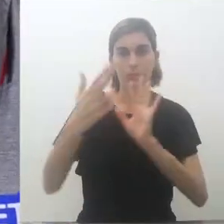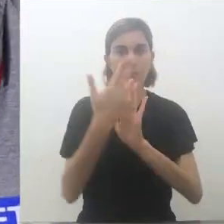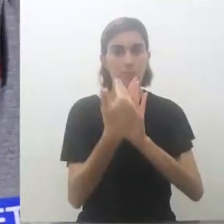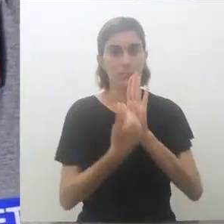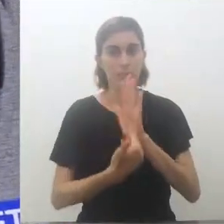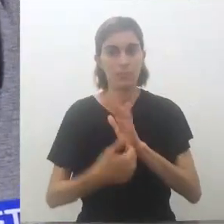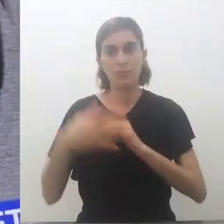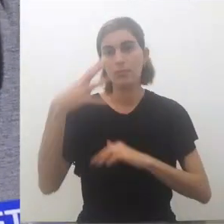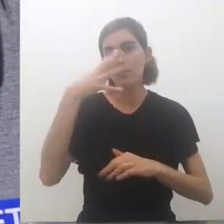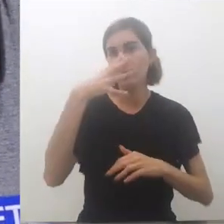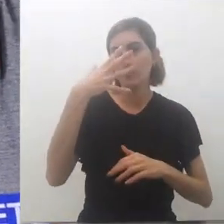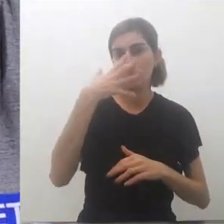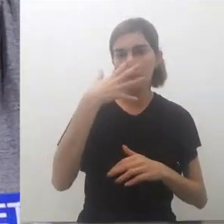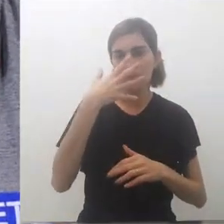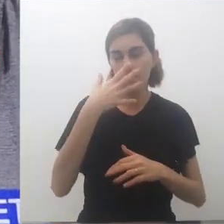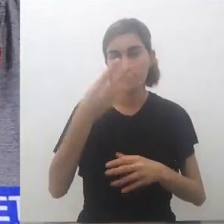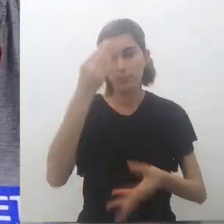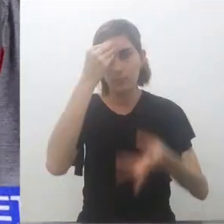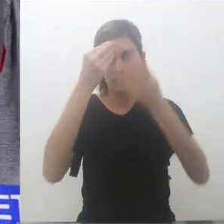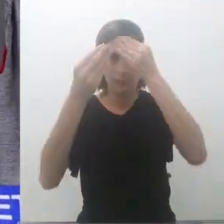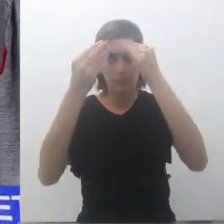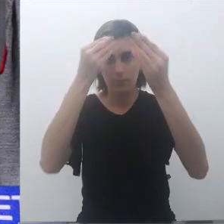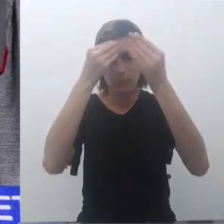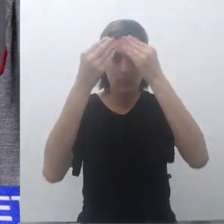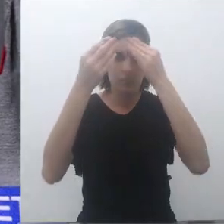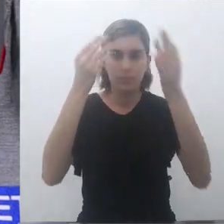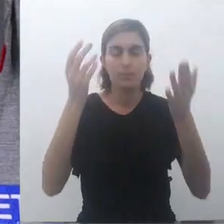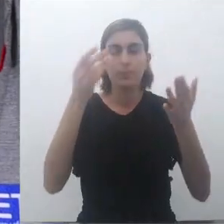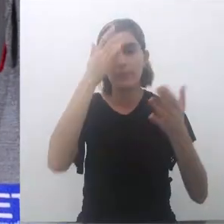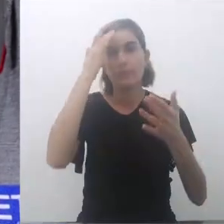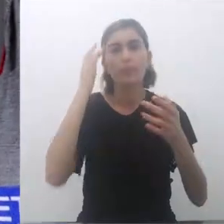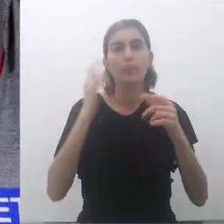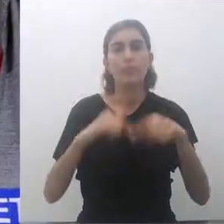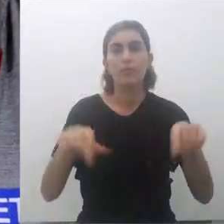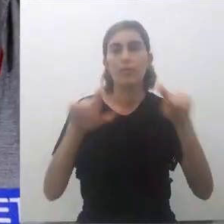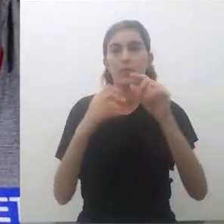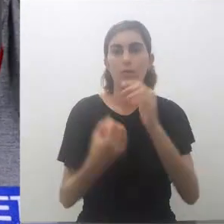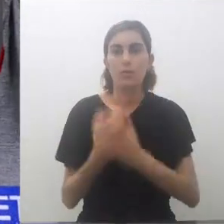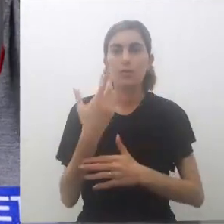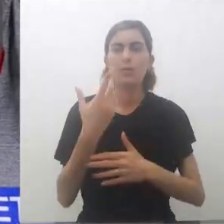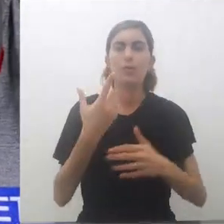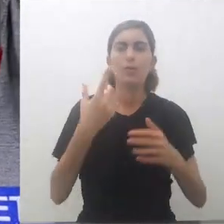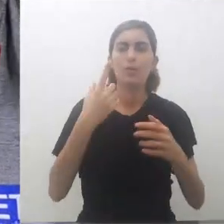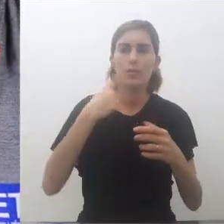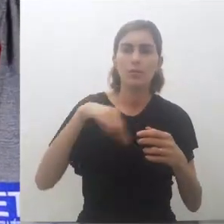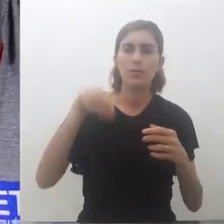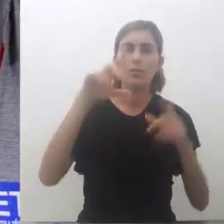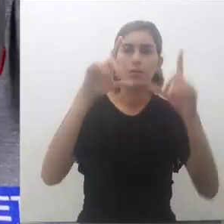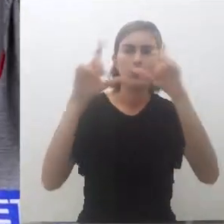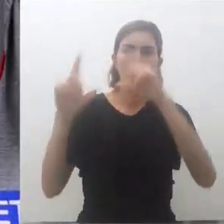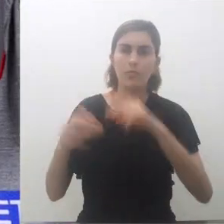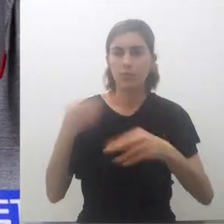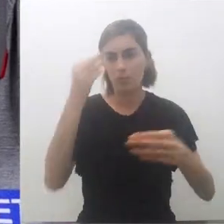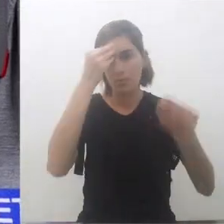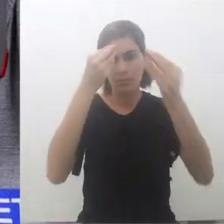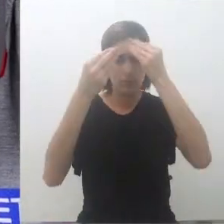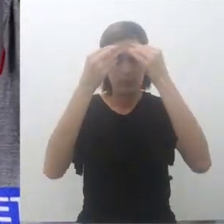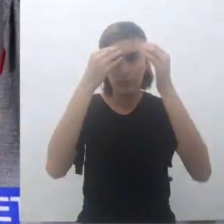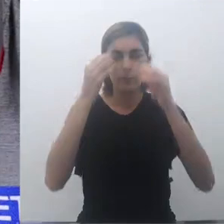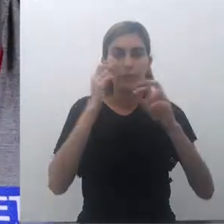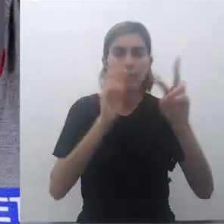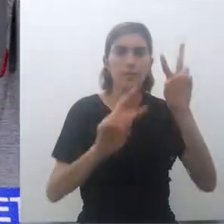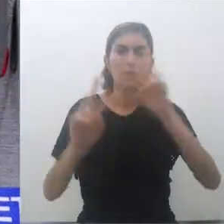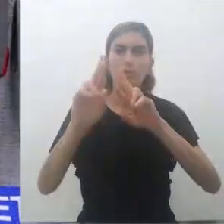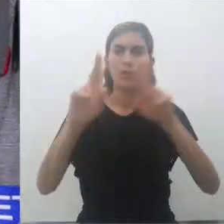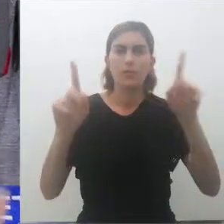ou de memória, que aí no caso você vai criar um croquis de uma imagem de memória sobre as referências que você tem